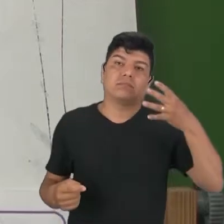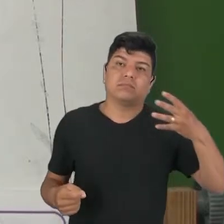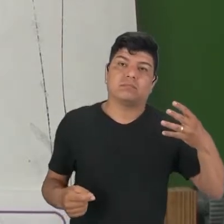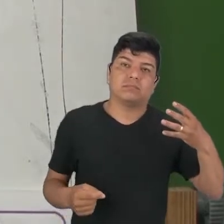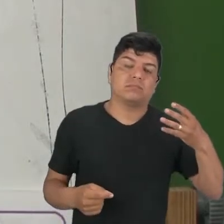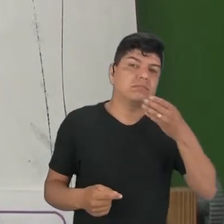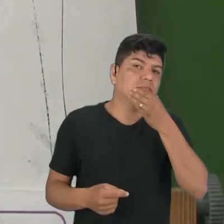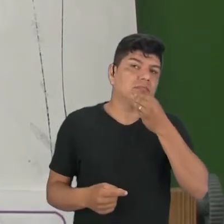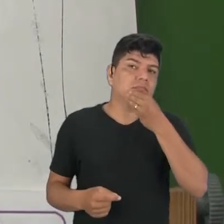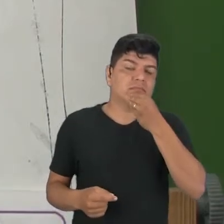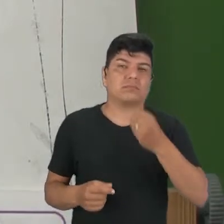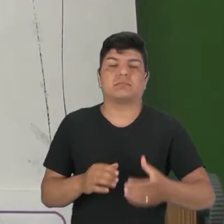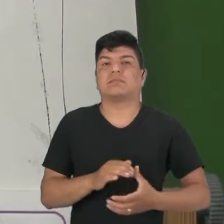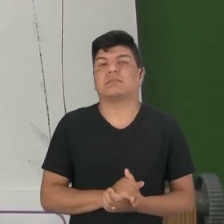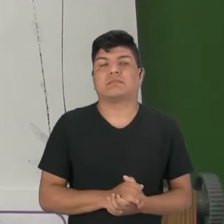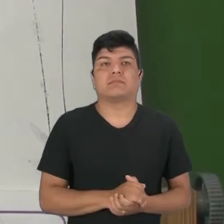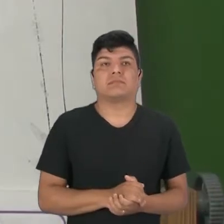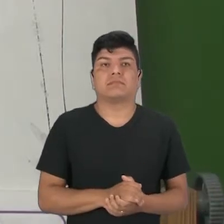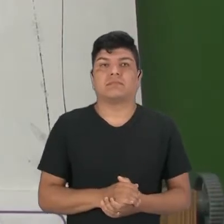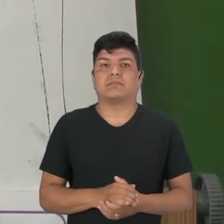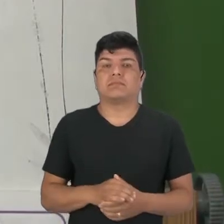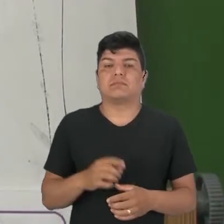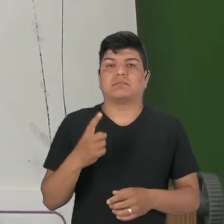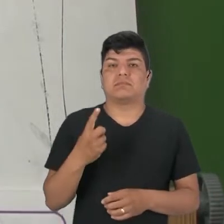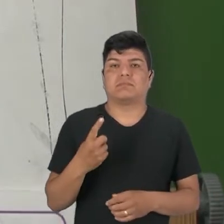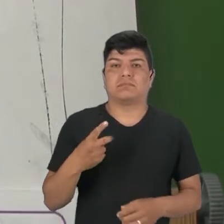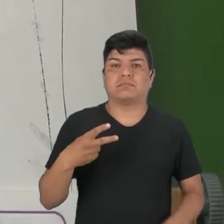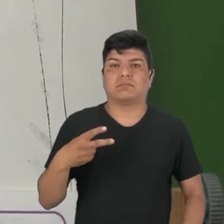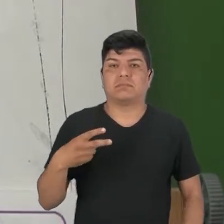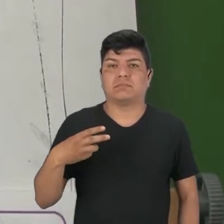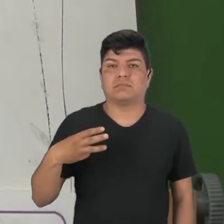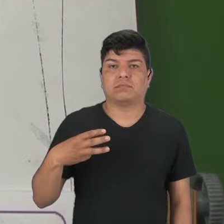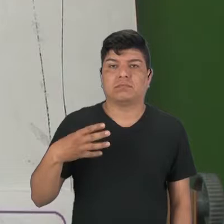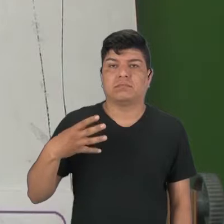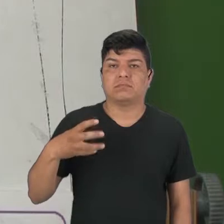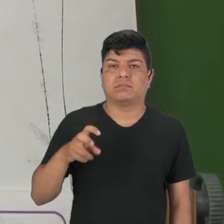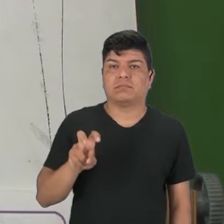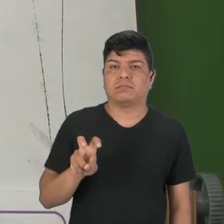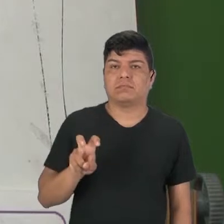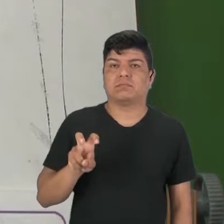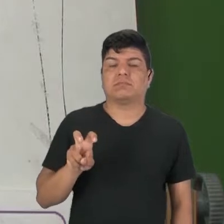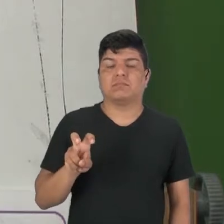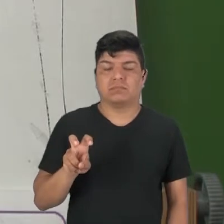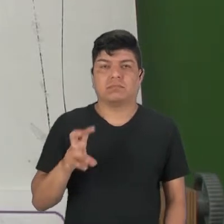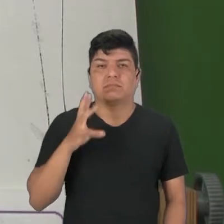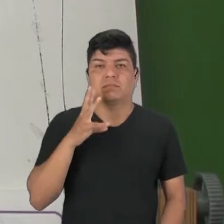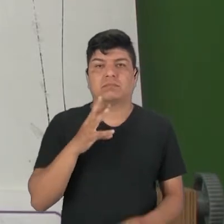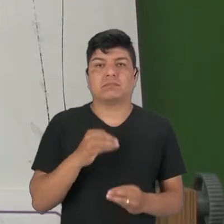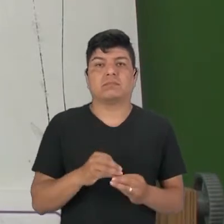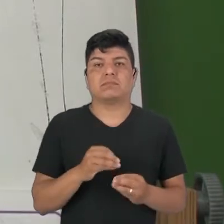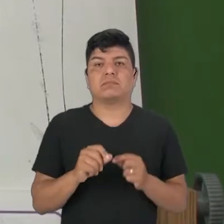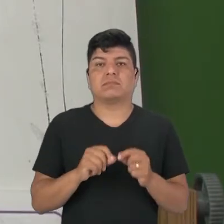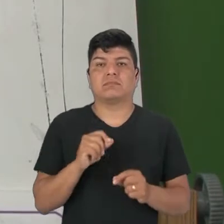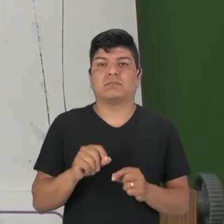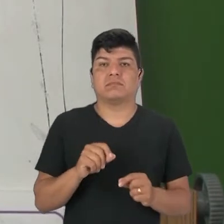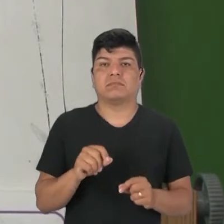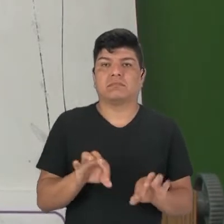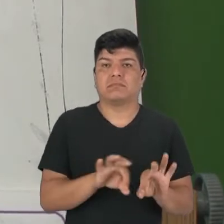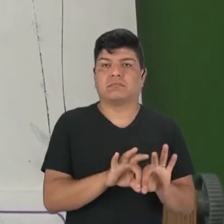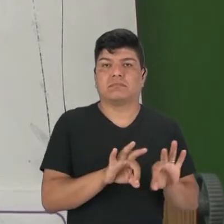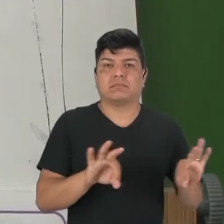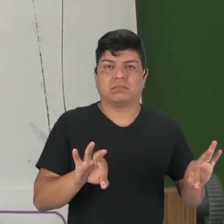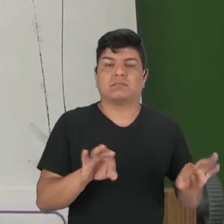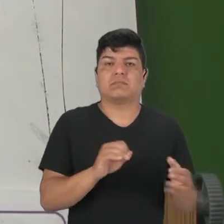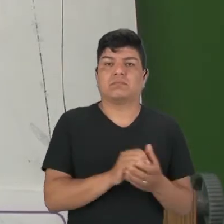4 mais 1 é 5. Então, olha só, 1, 2, 3, 4, 5. Então, já sei que aqui é enroladinho de